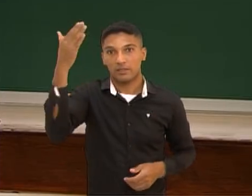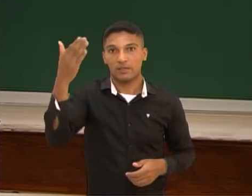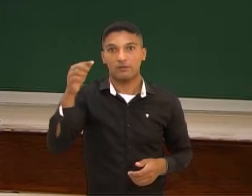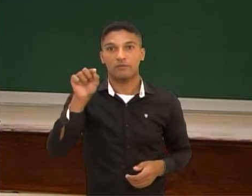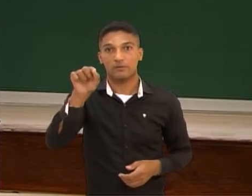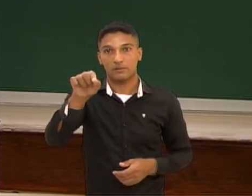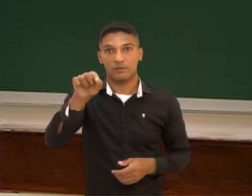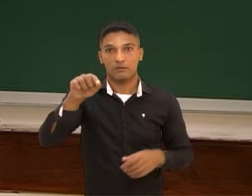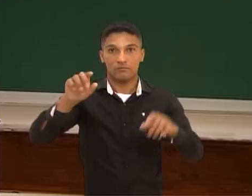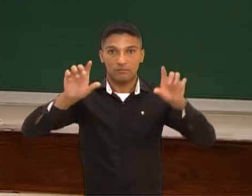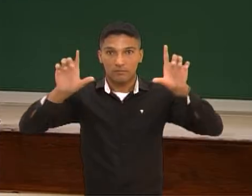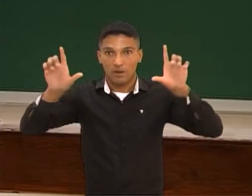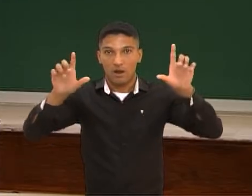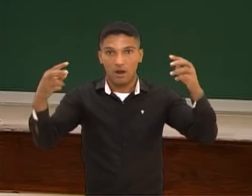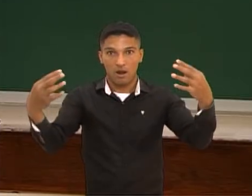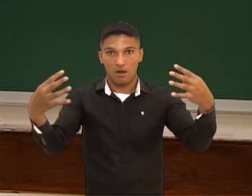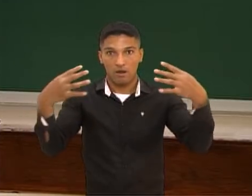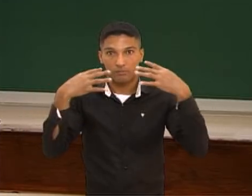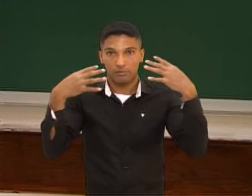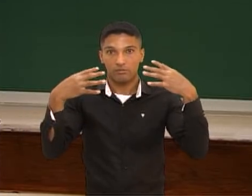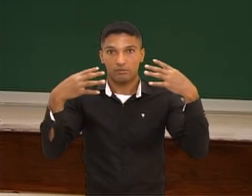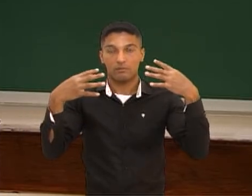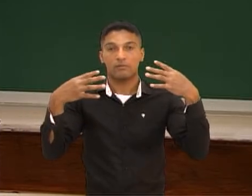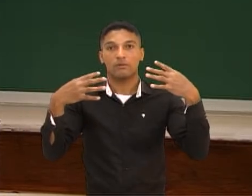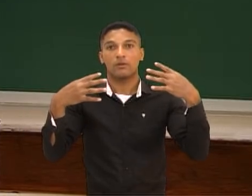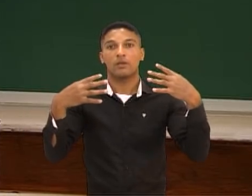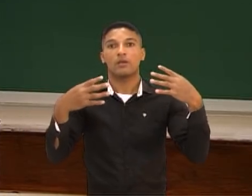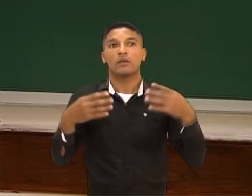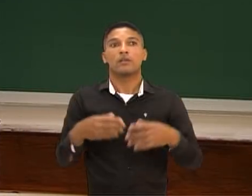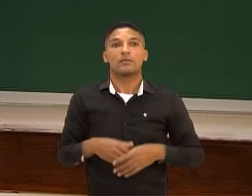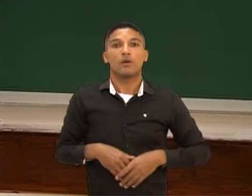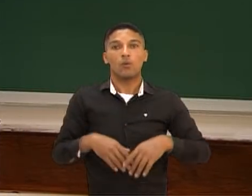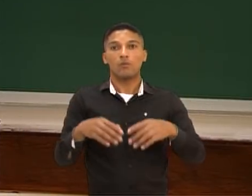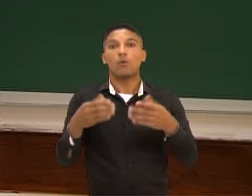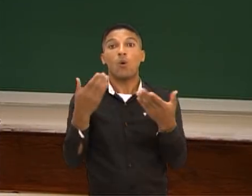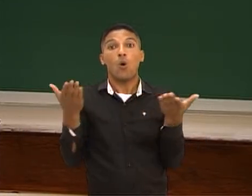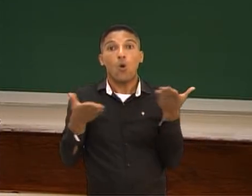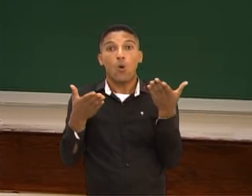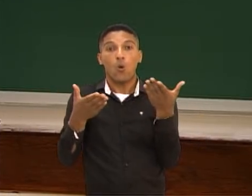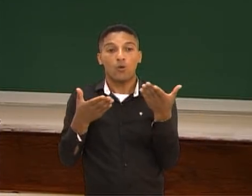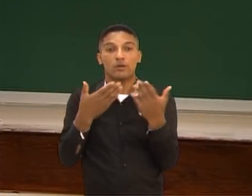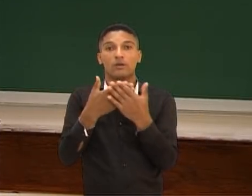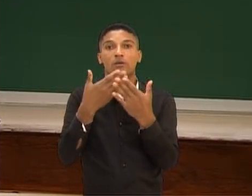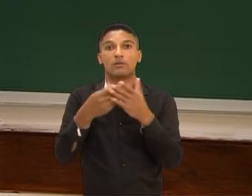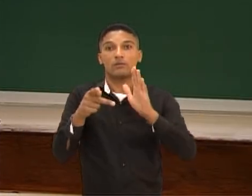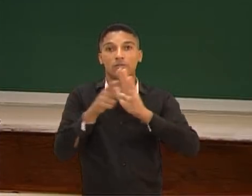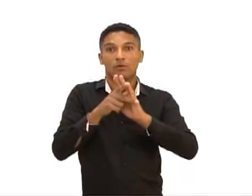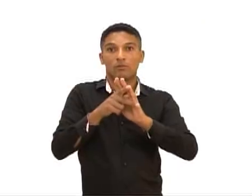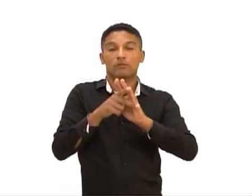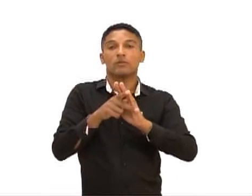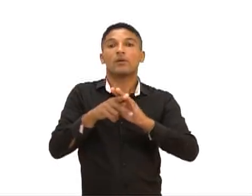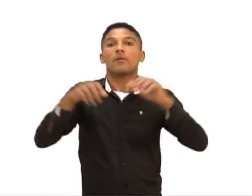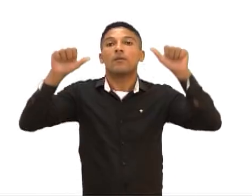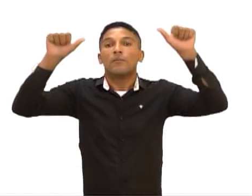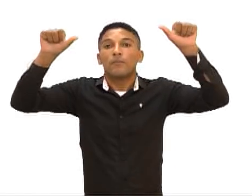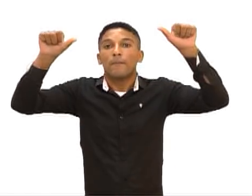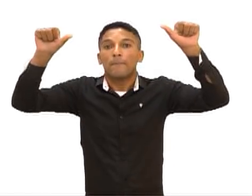gente fez ali mais uma retomada das características do pôster, né, em uma campanha publicitária.